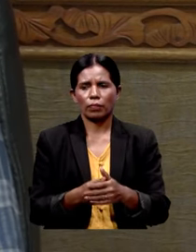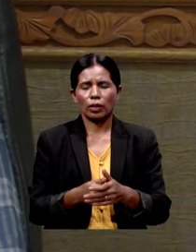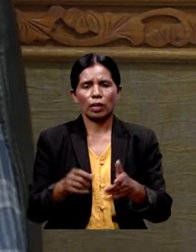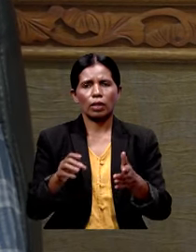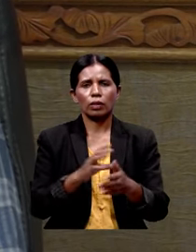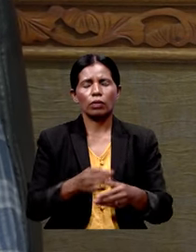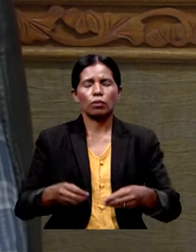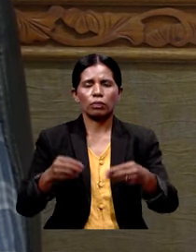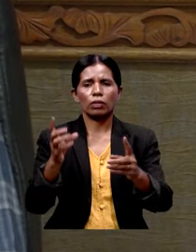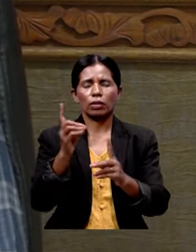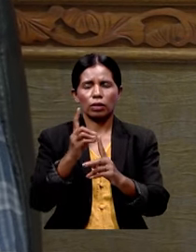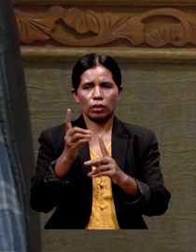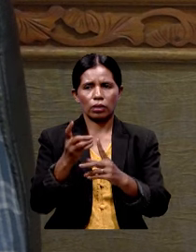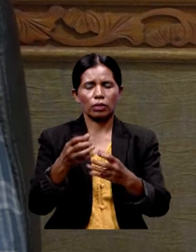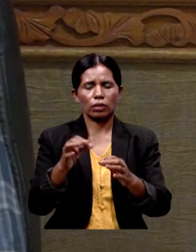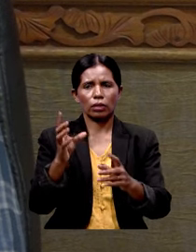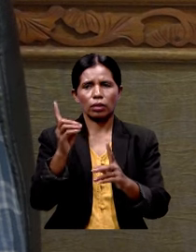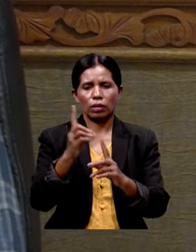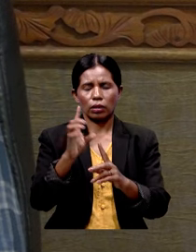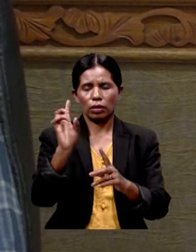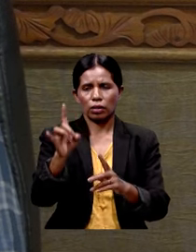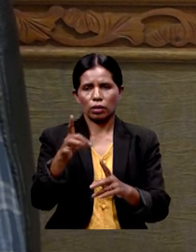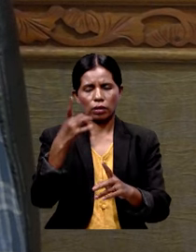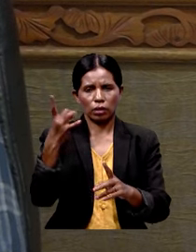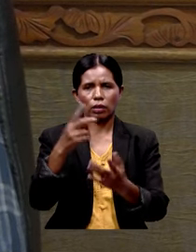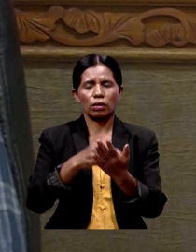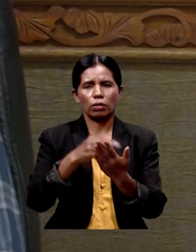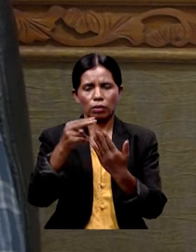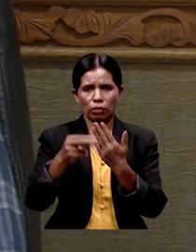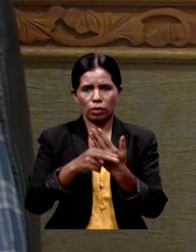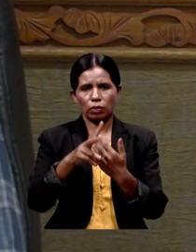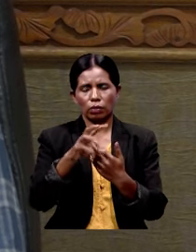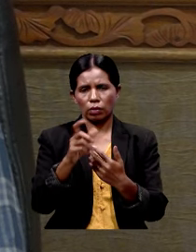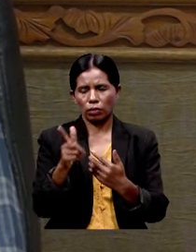notificação ia 17 de novembro 2023